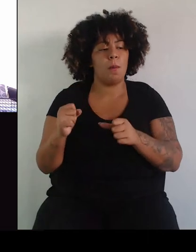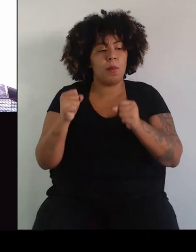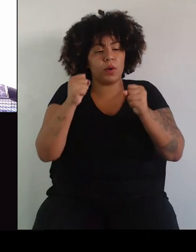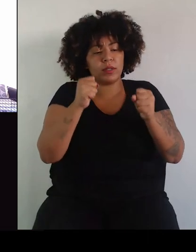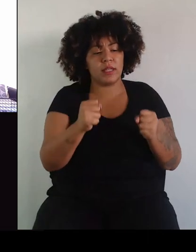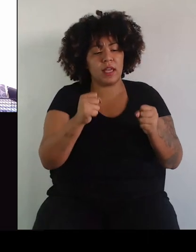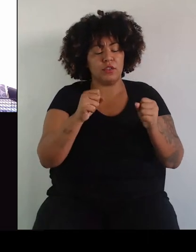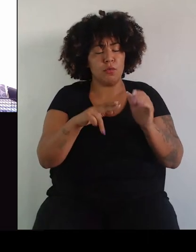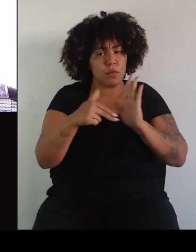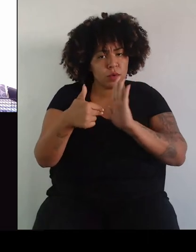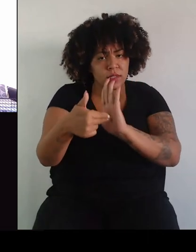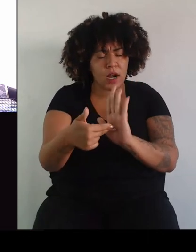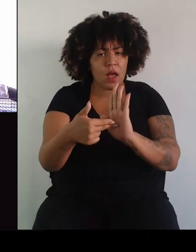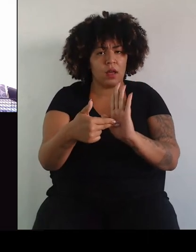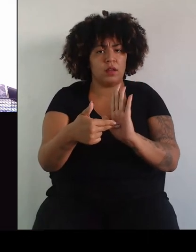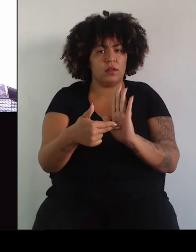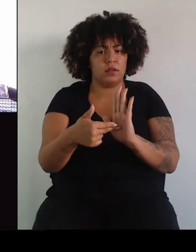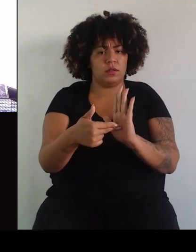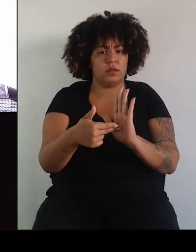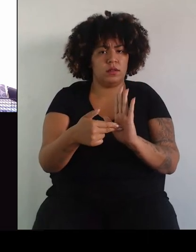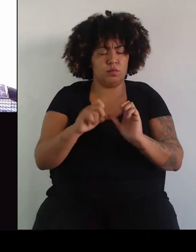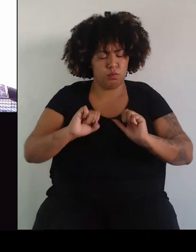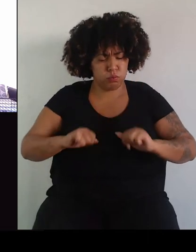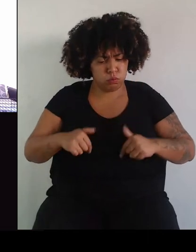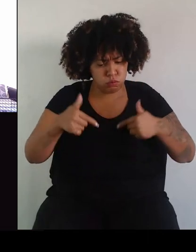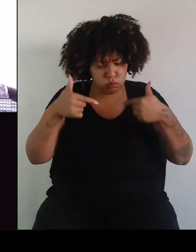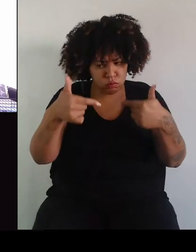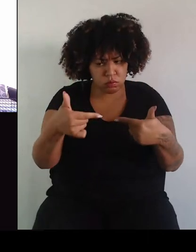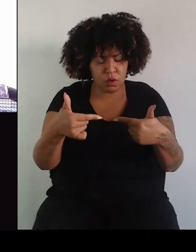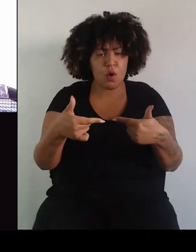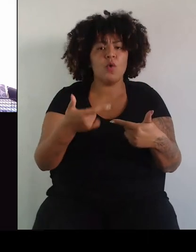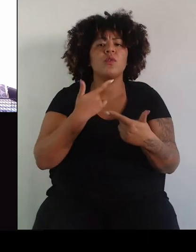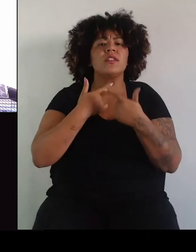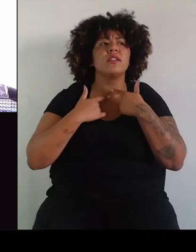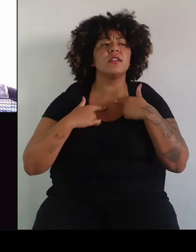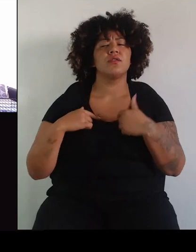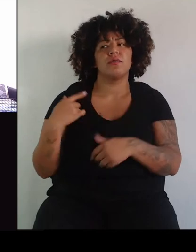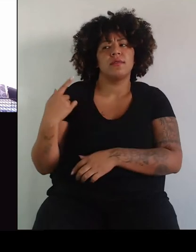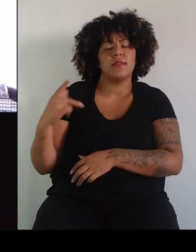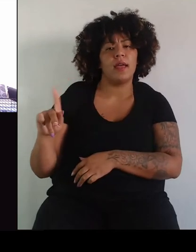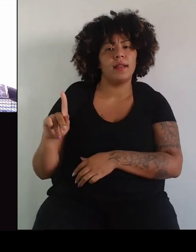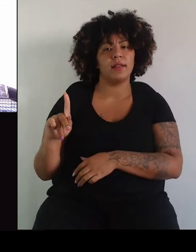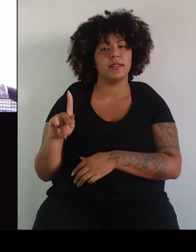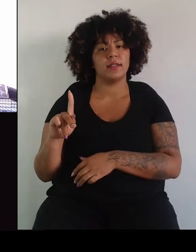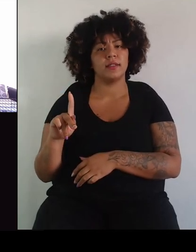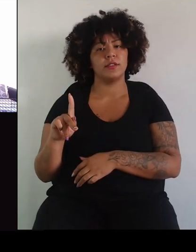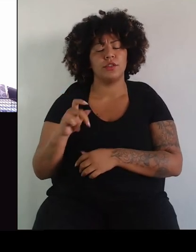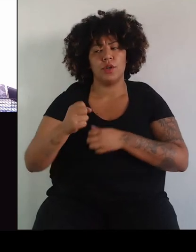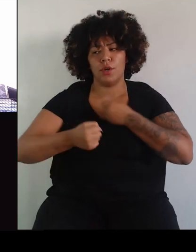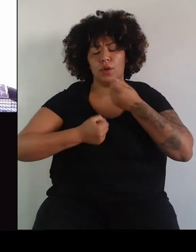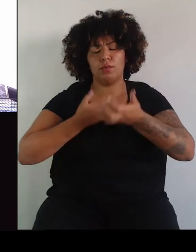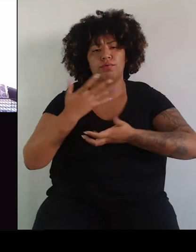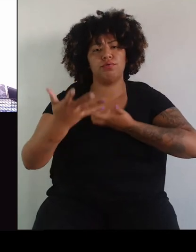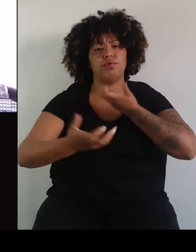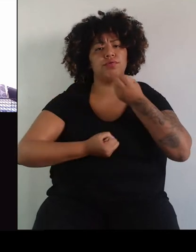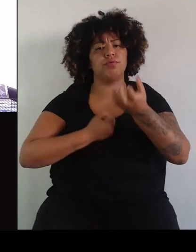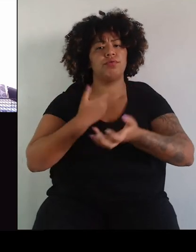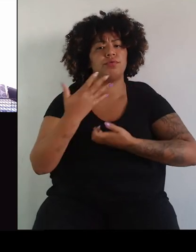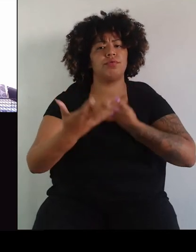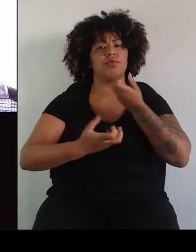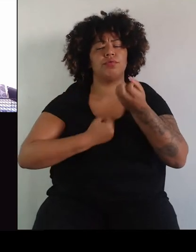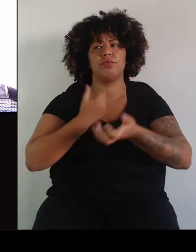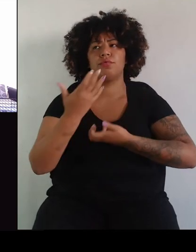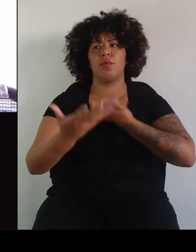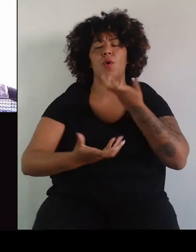eu nit a vontade de dizer o que